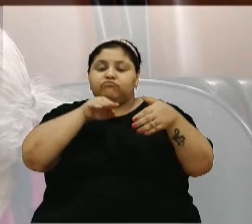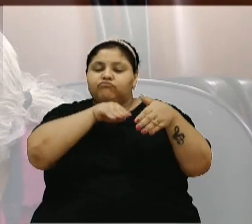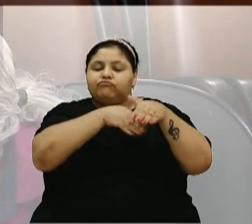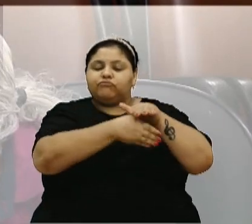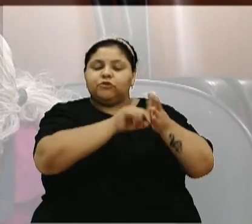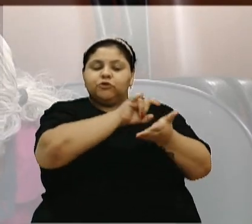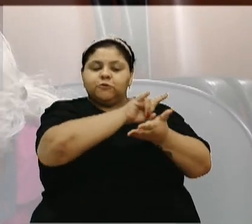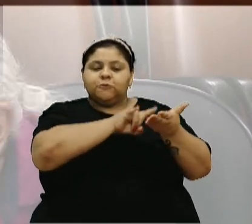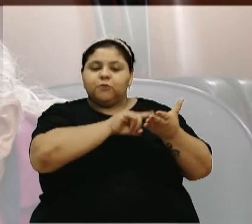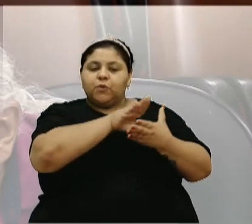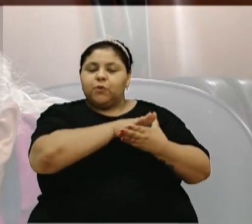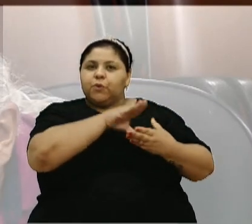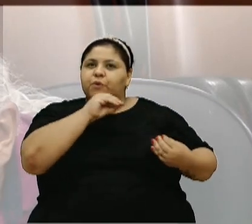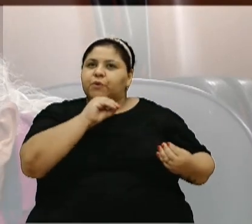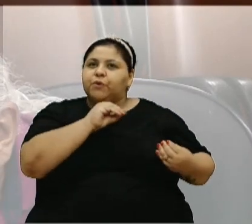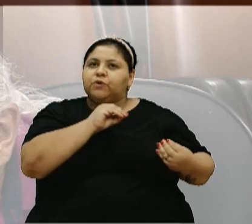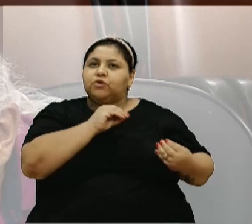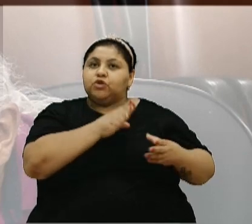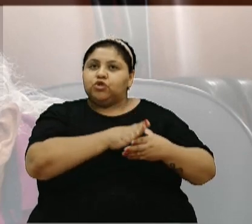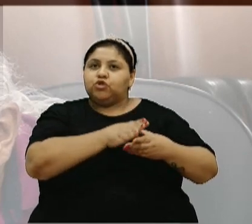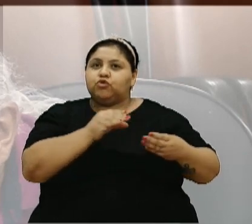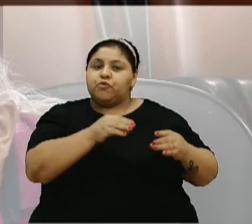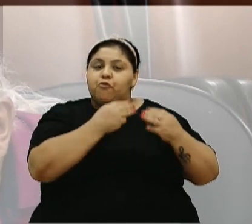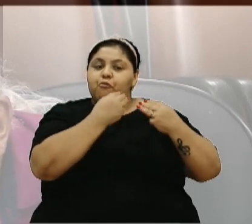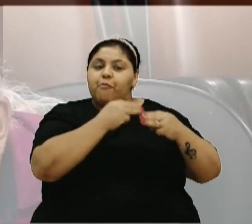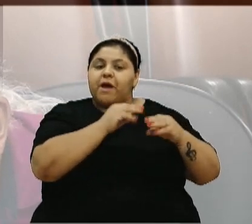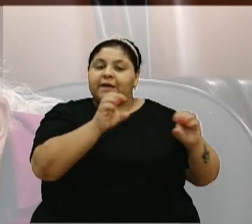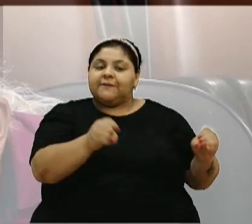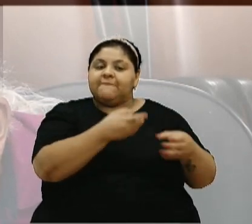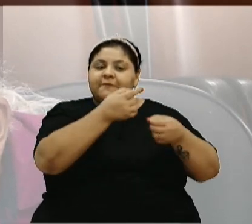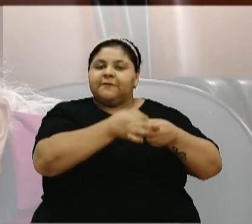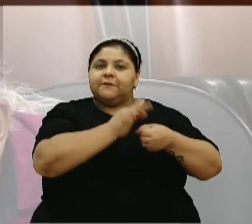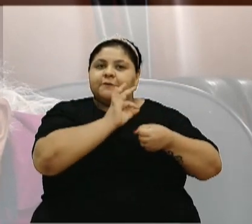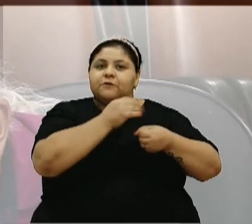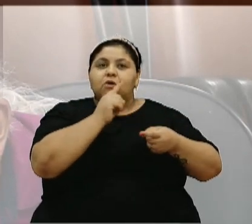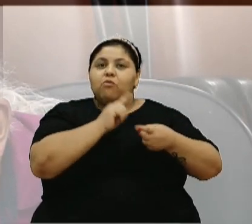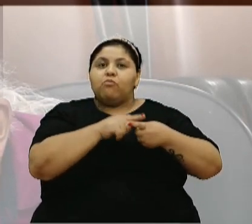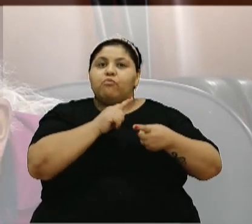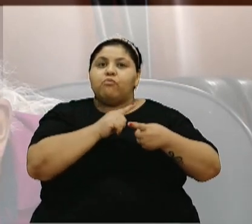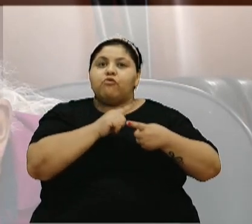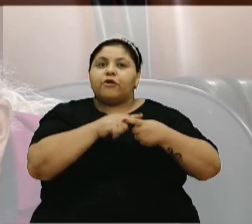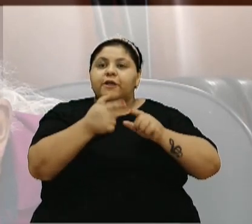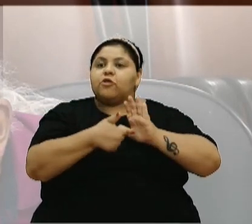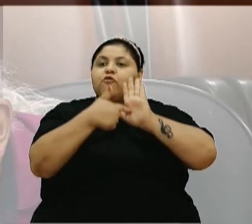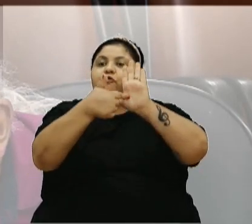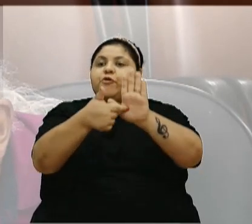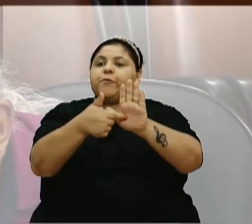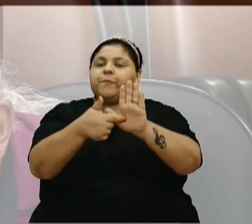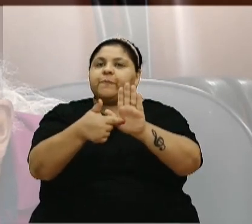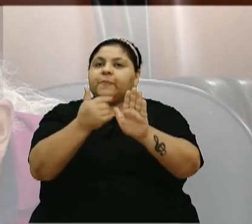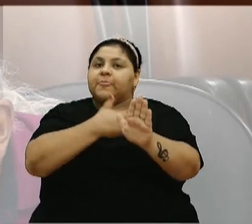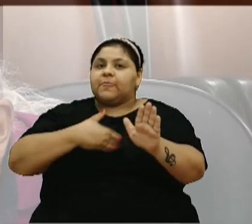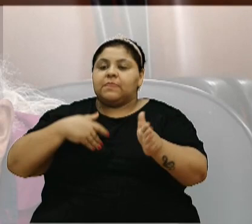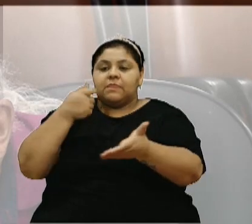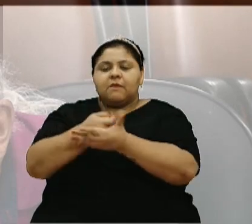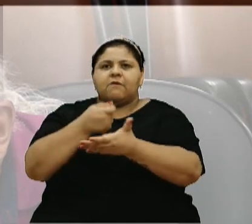que sumiu maquinários da Festa da Uva, por que não vinha público defender? a sua reputação. Ora, se fosse comigo, eu ia dizer,